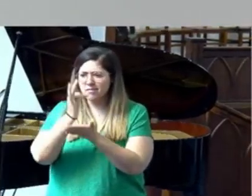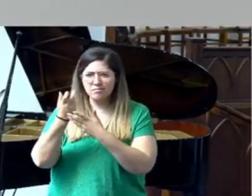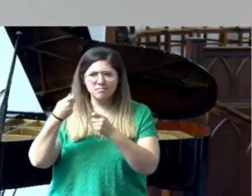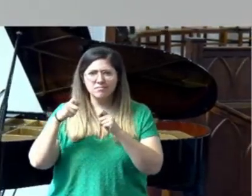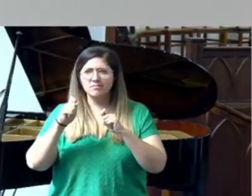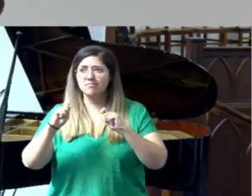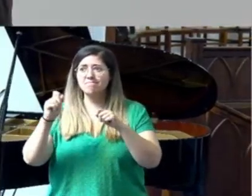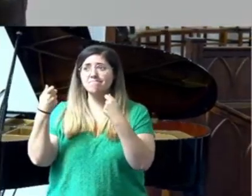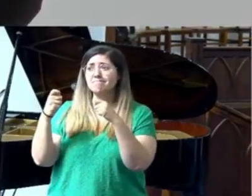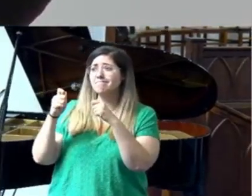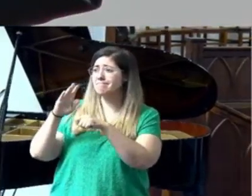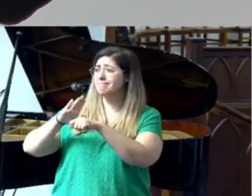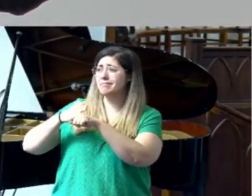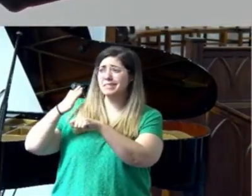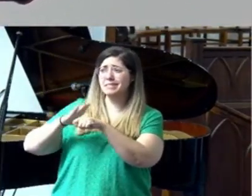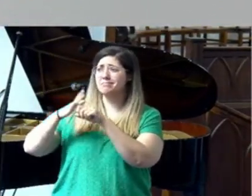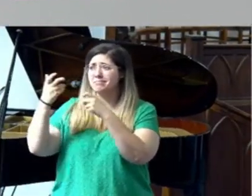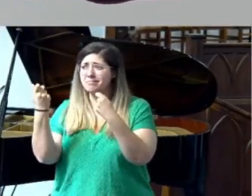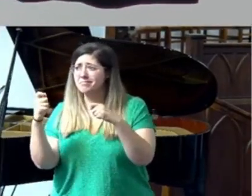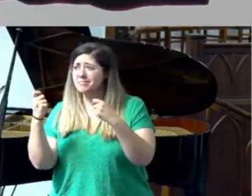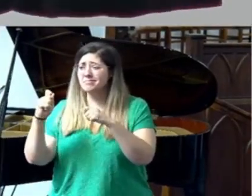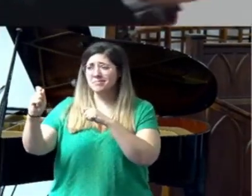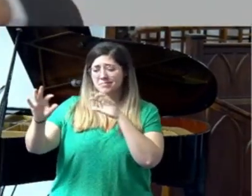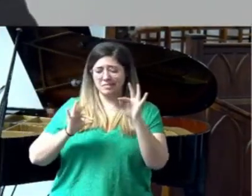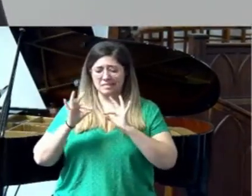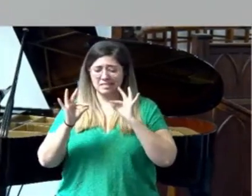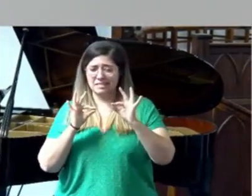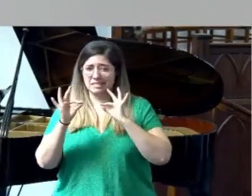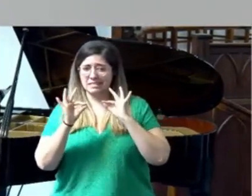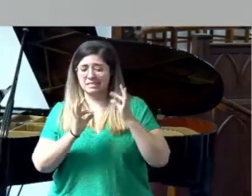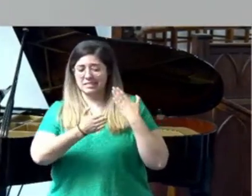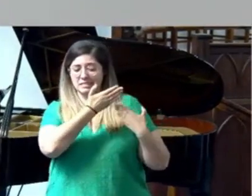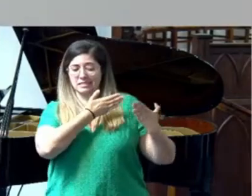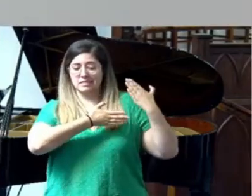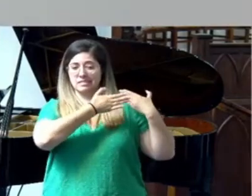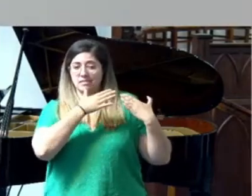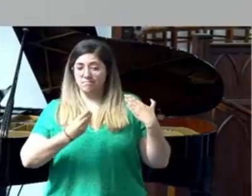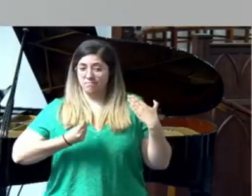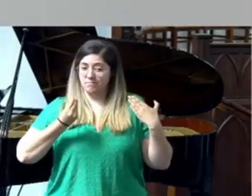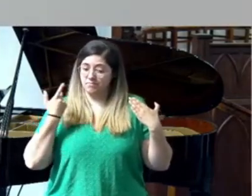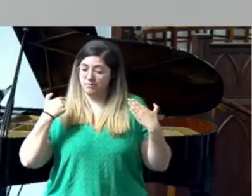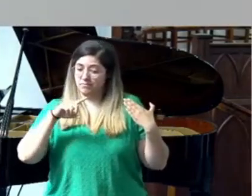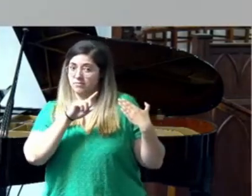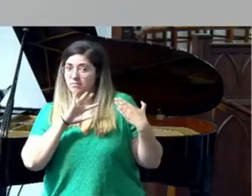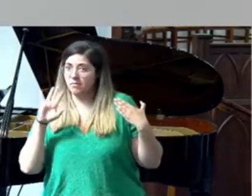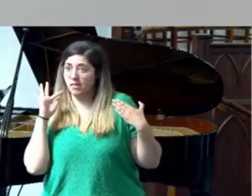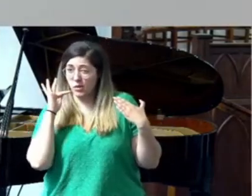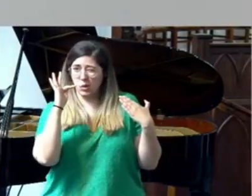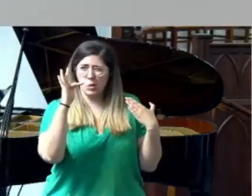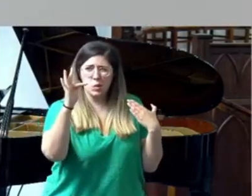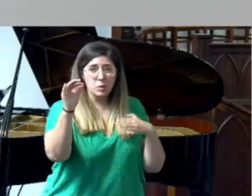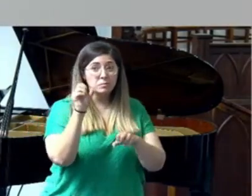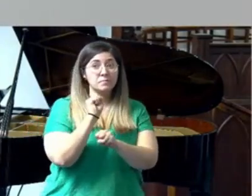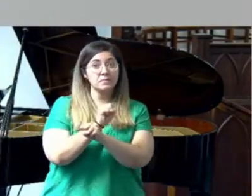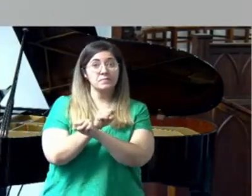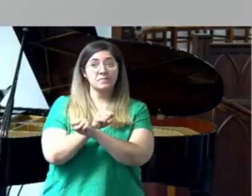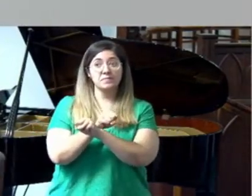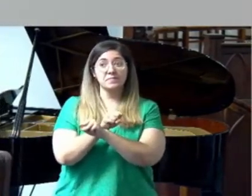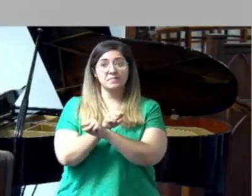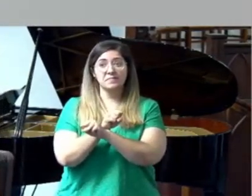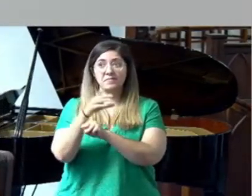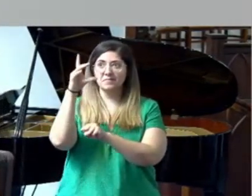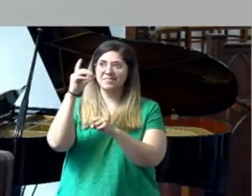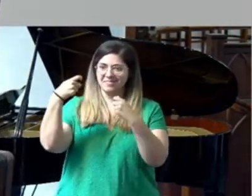gente necessita dele para tratar as coisas que estão no nosso passado e para esperar as coisas que, se Deus